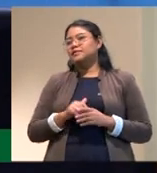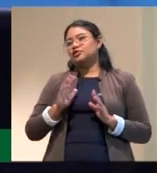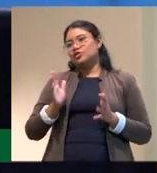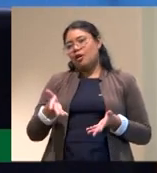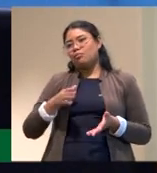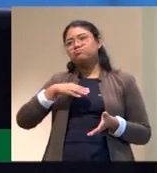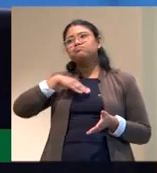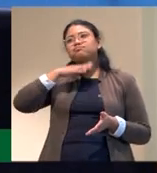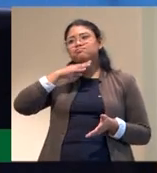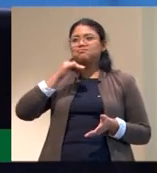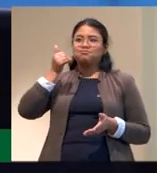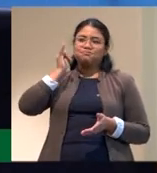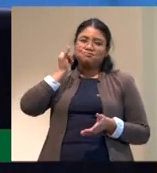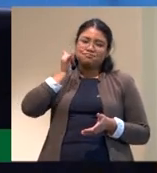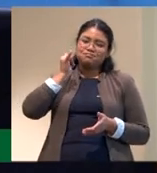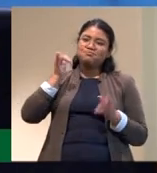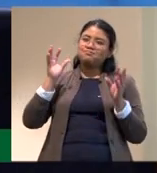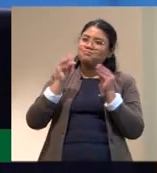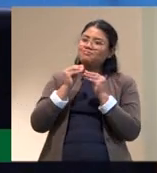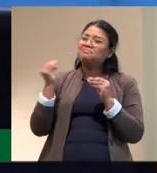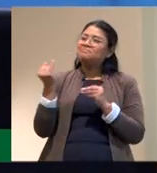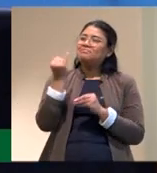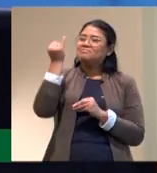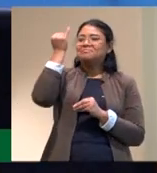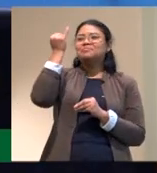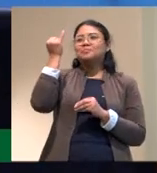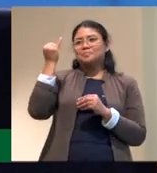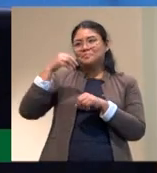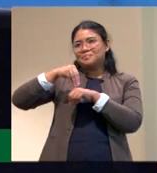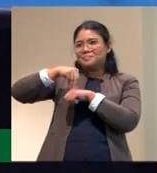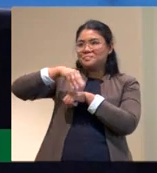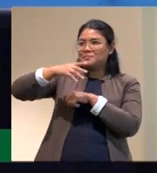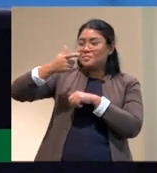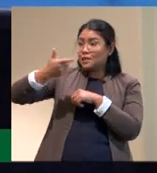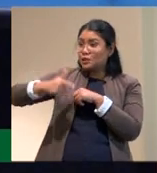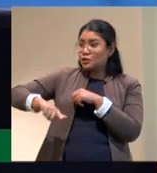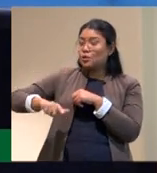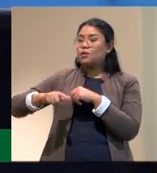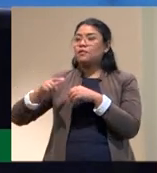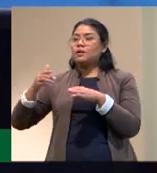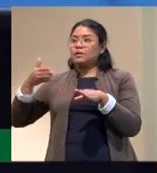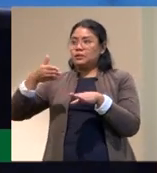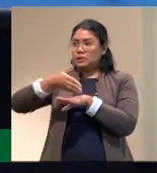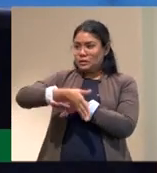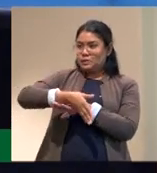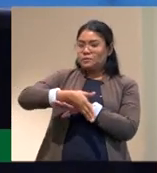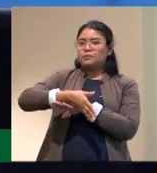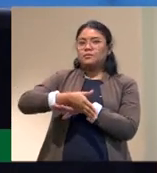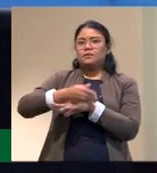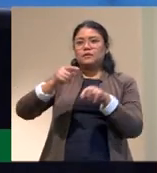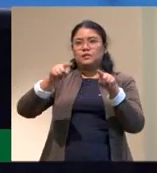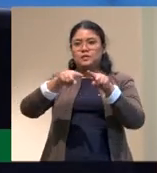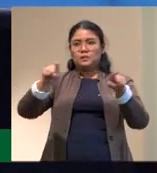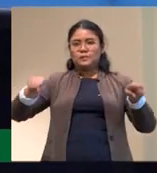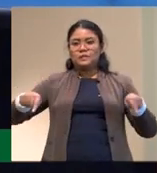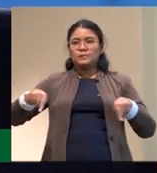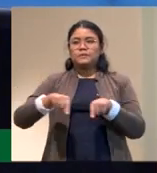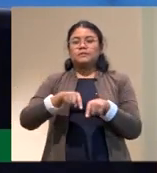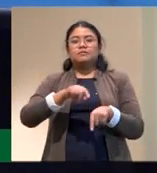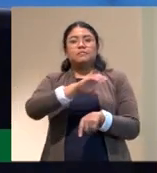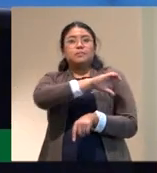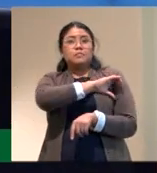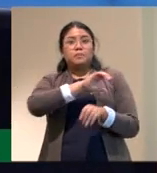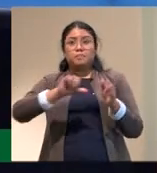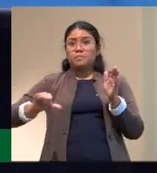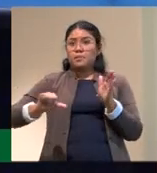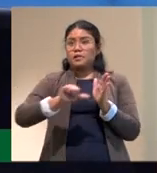ouviu, mas eu acho que é uma história importante de contar, que quando eu entrei na sala de educação infantil, a primeira